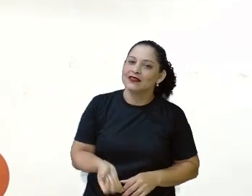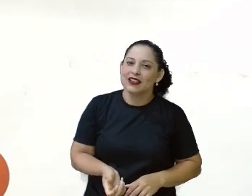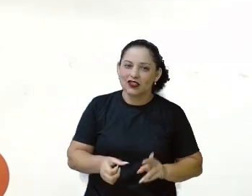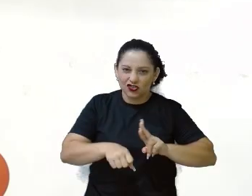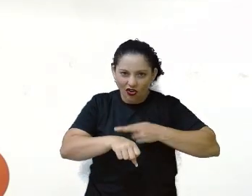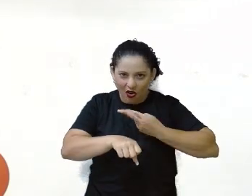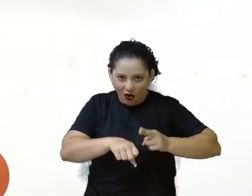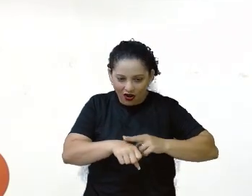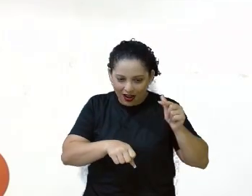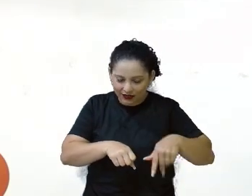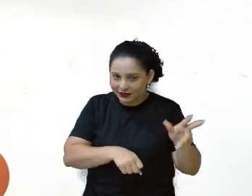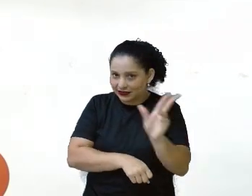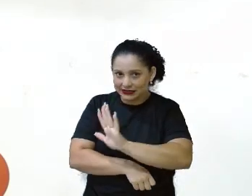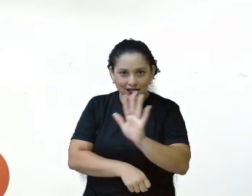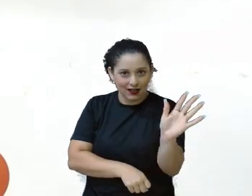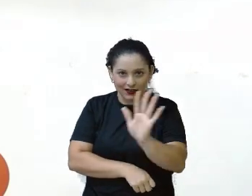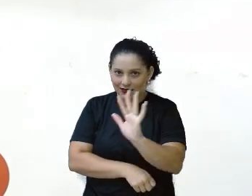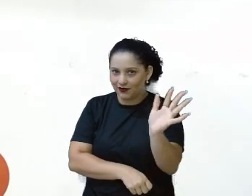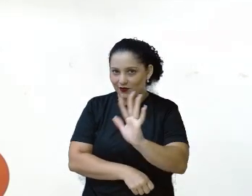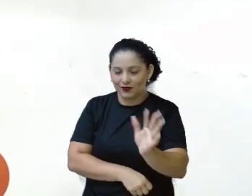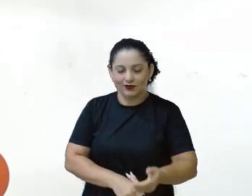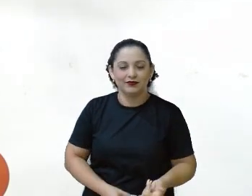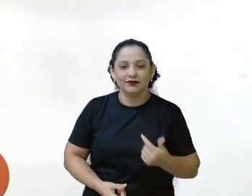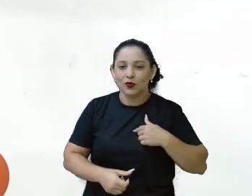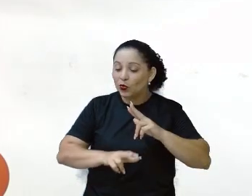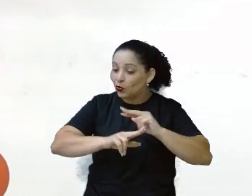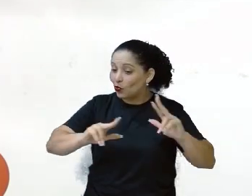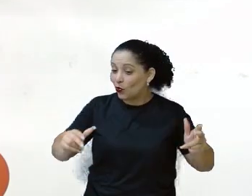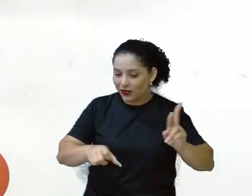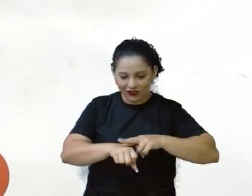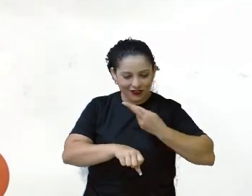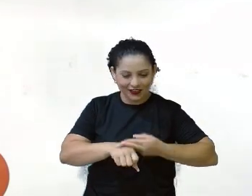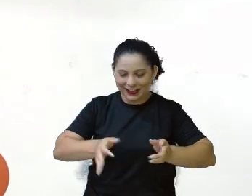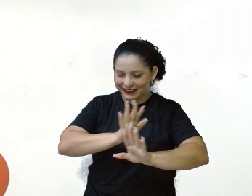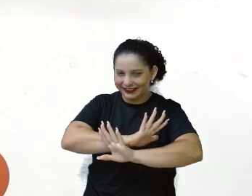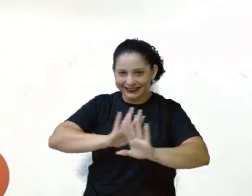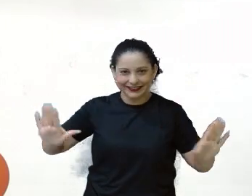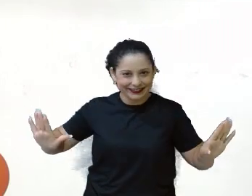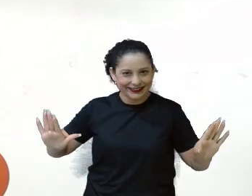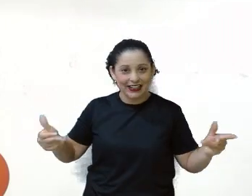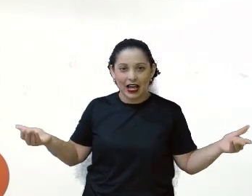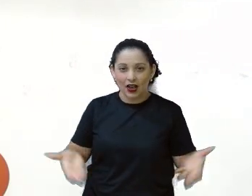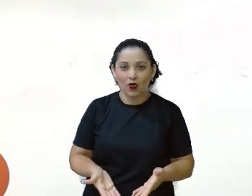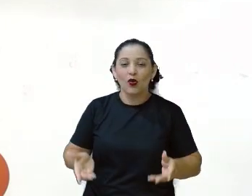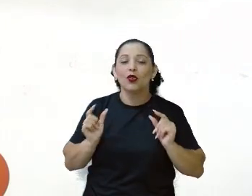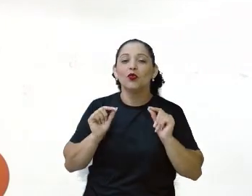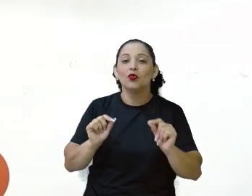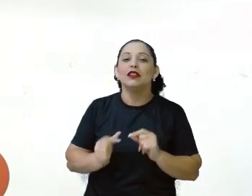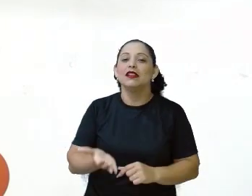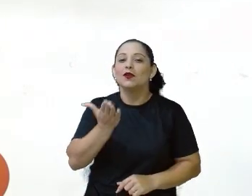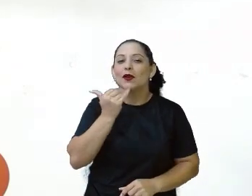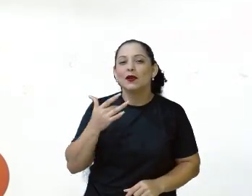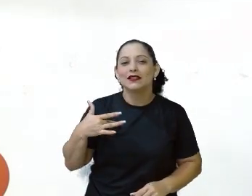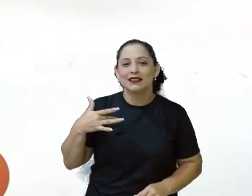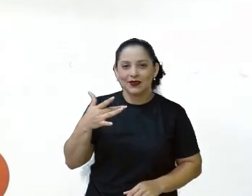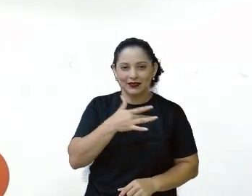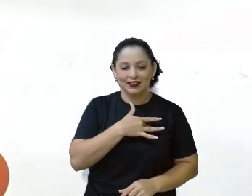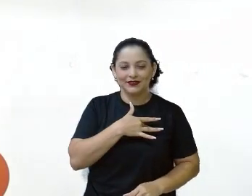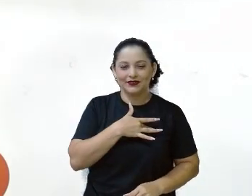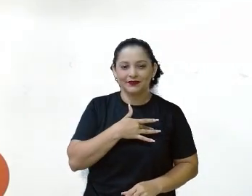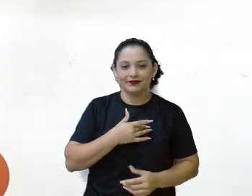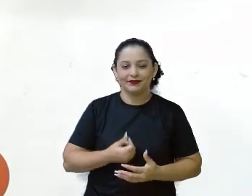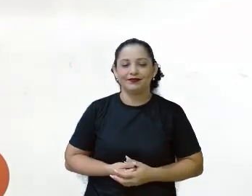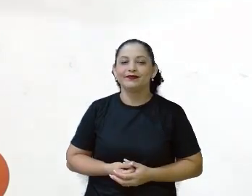chocolate hoje, hein? Finjam que eu nunca trouxe chocolate aqui para as aulas. Vamos falar de uma alimentação saudável.